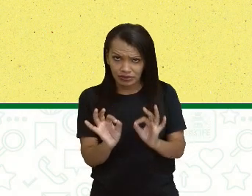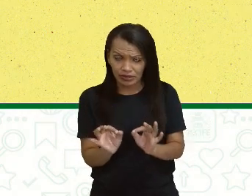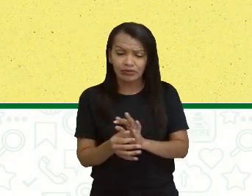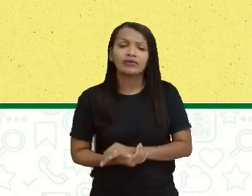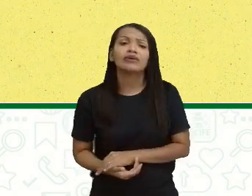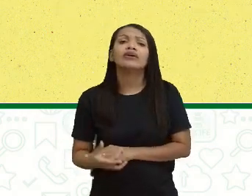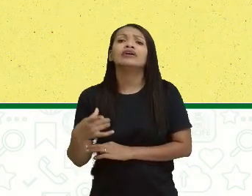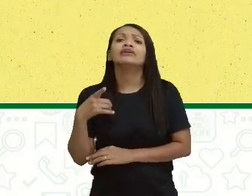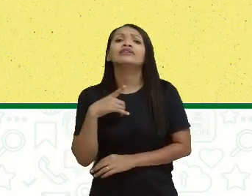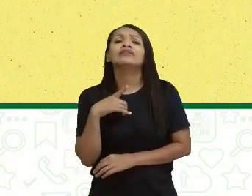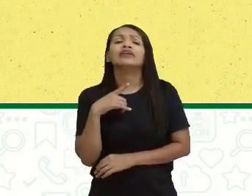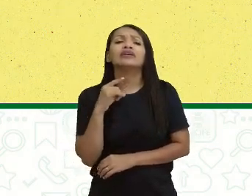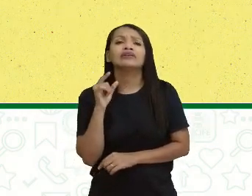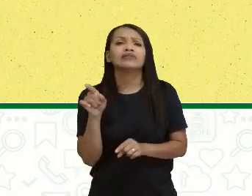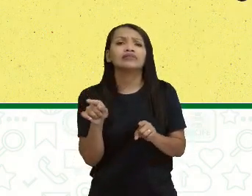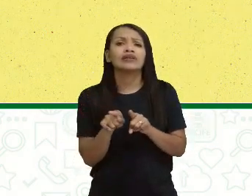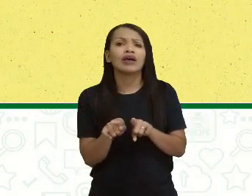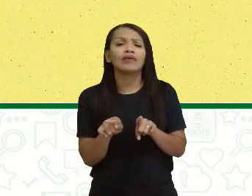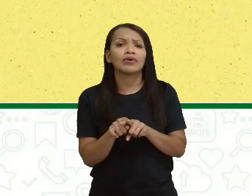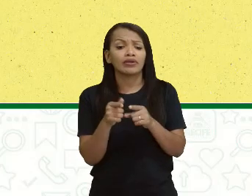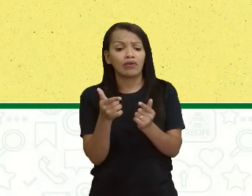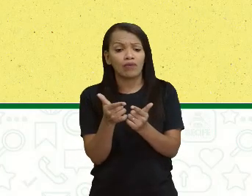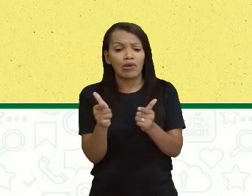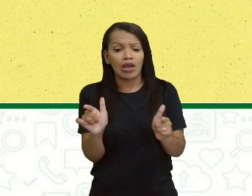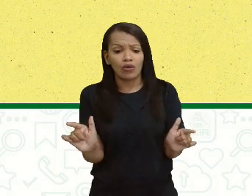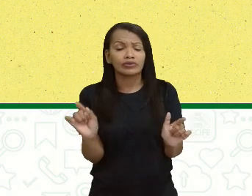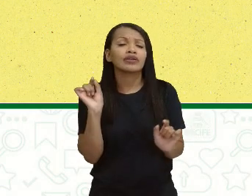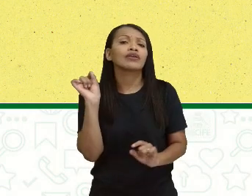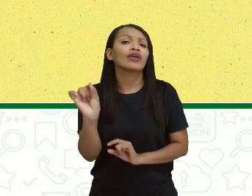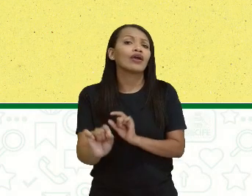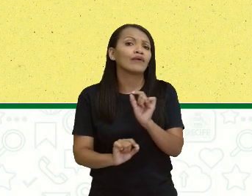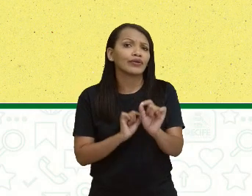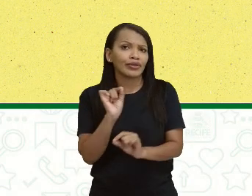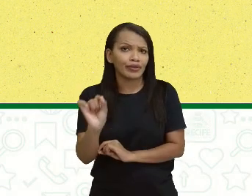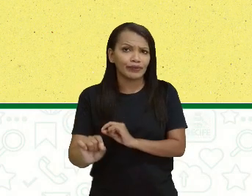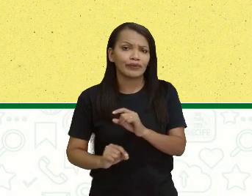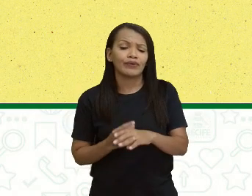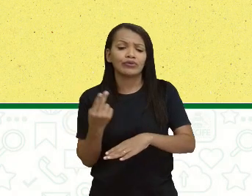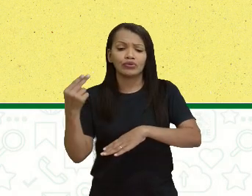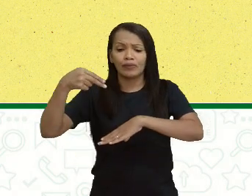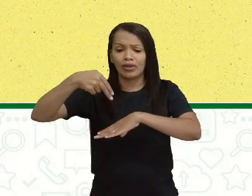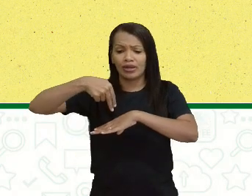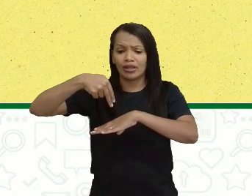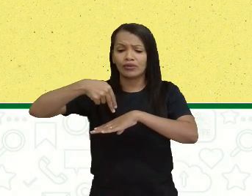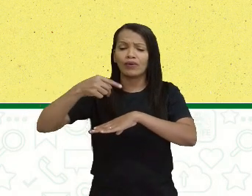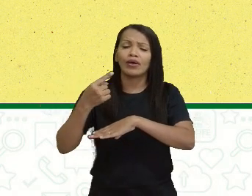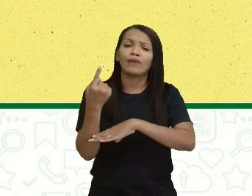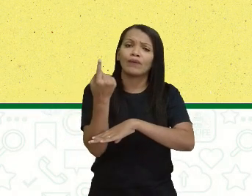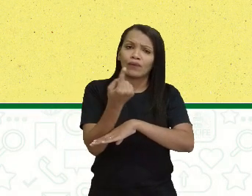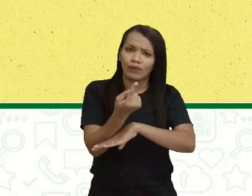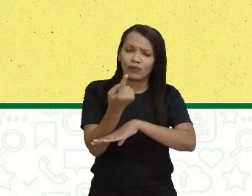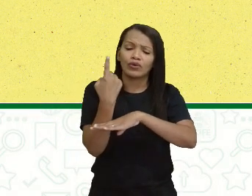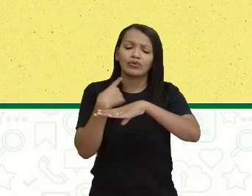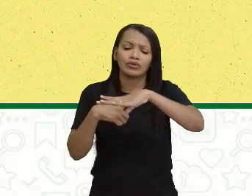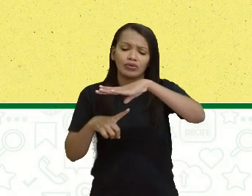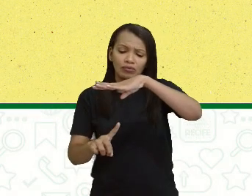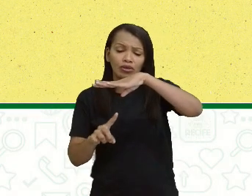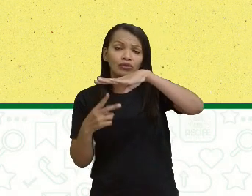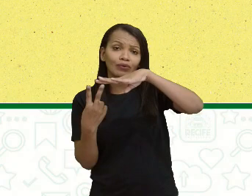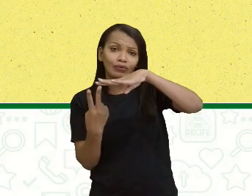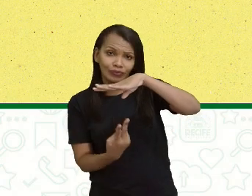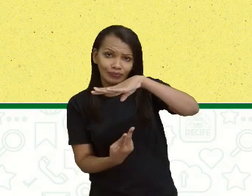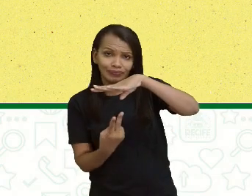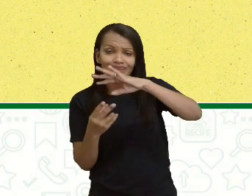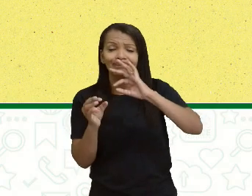eu tenho uma outra fração, onde o numerador é 1 e o denominador é 2,